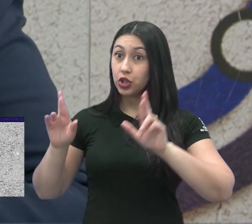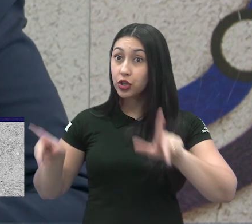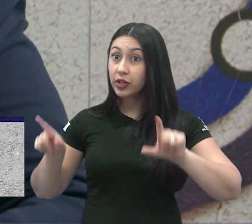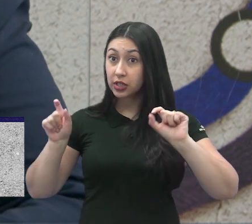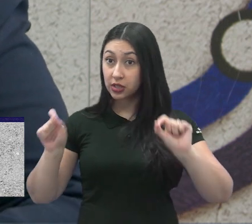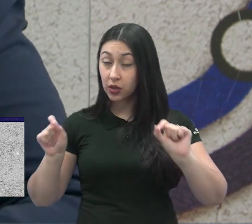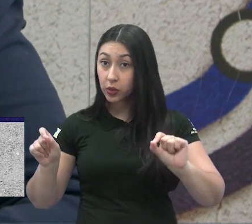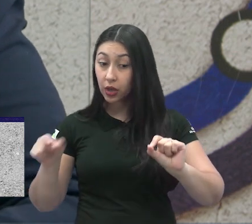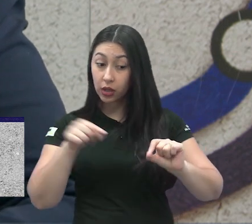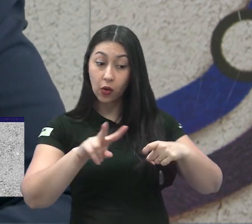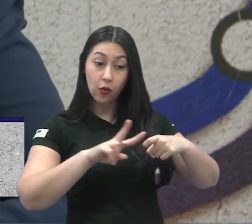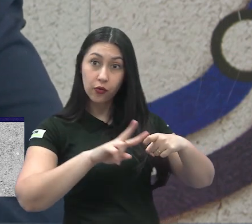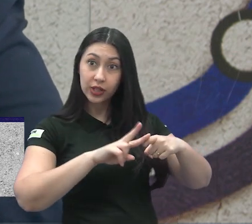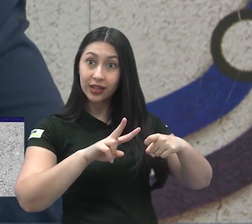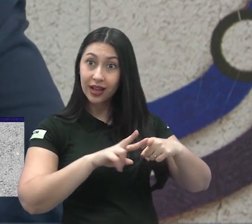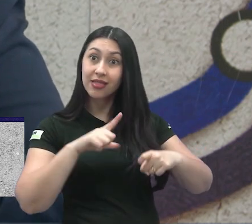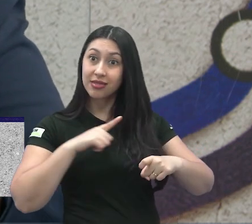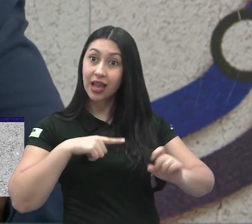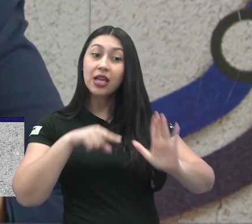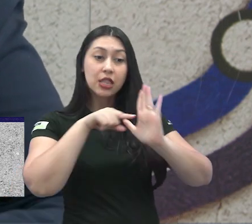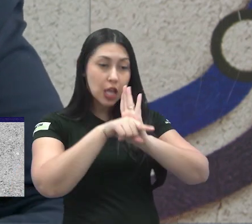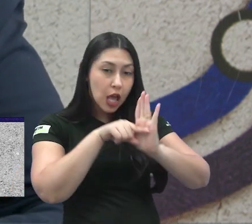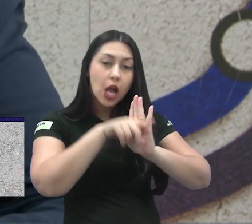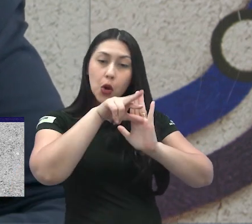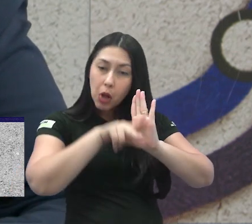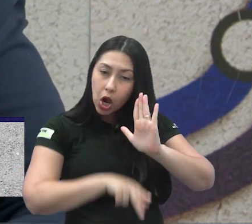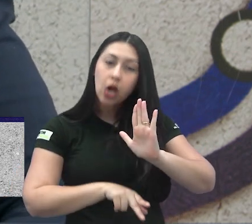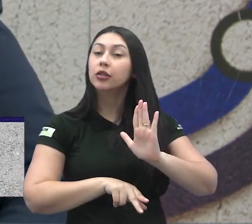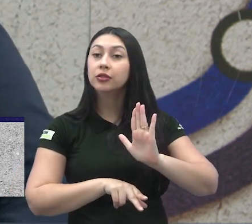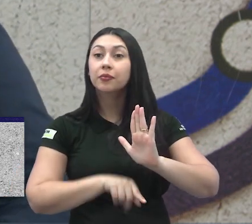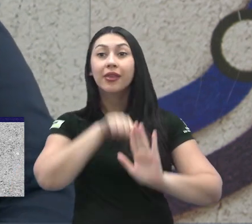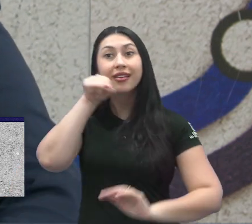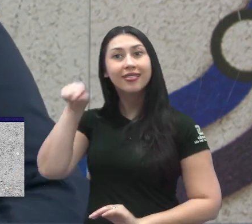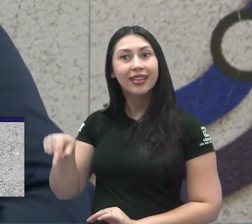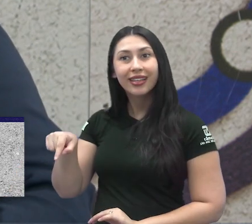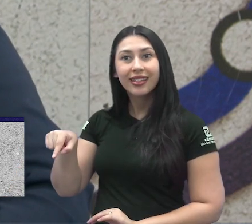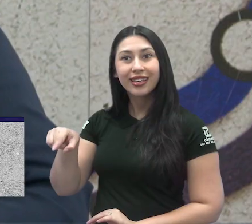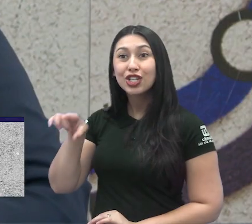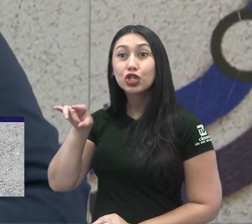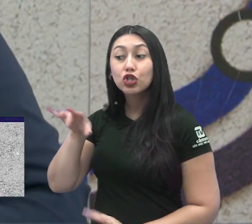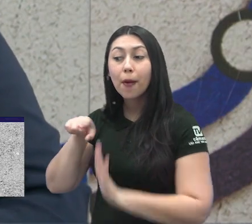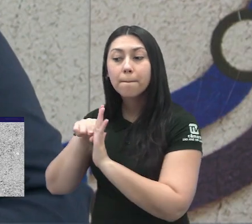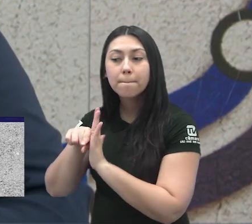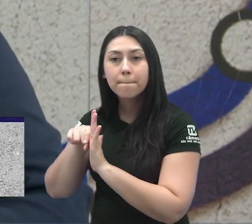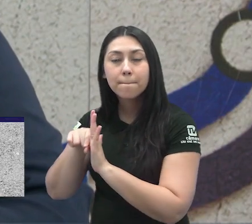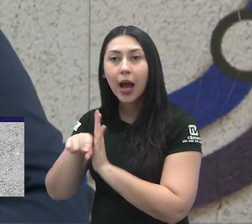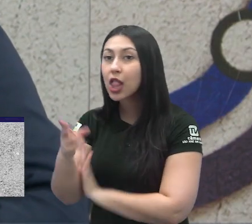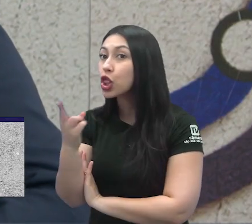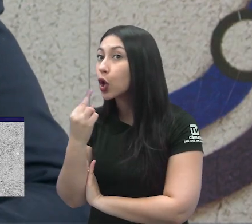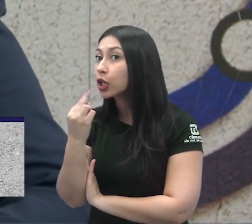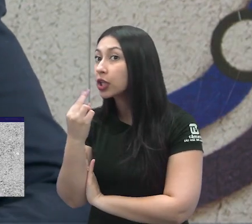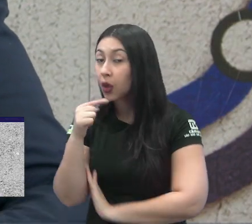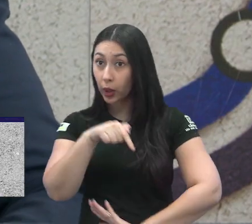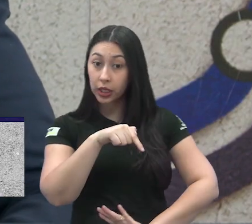da consulta de um médico veterinário é que ele faz a anamnese clínica. O zootecnista, ele faz a anamnese nutricional. Certo.